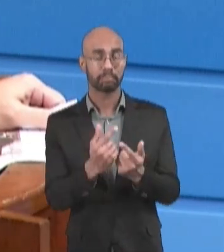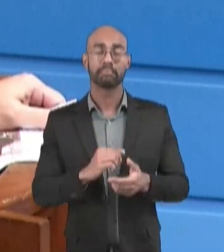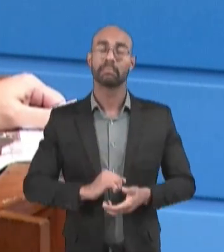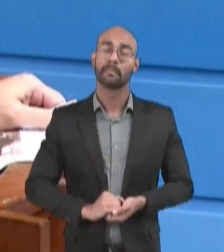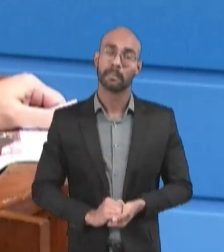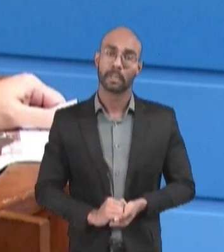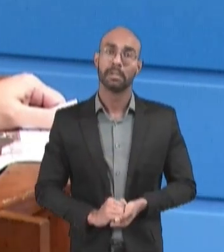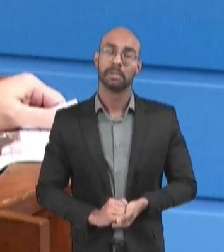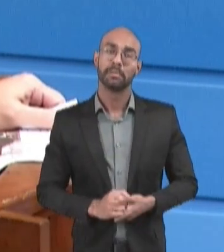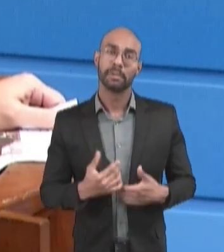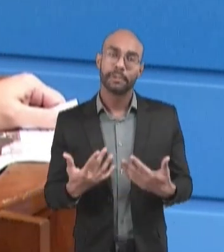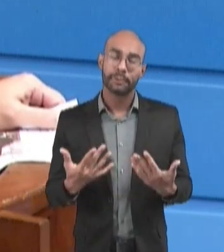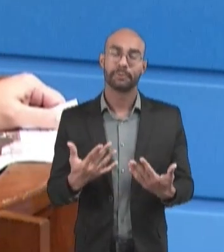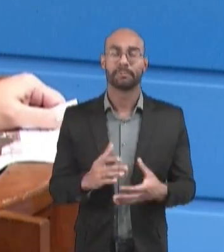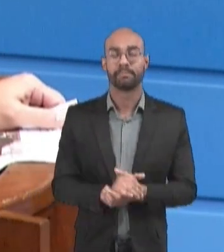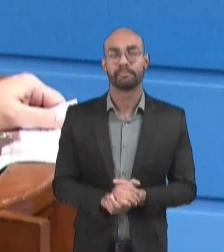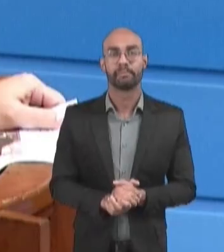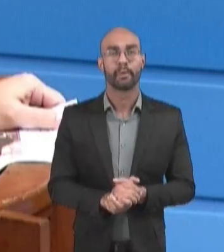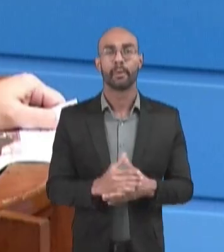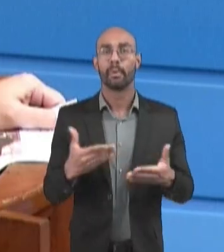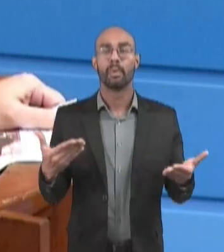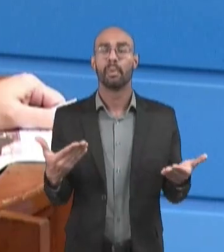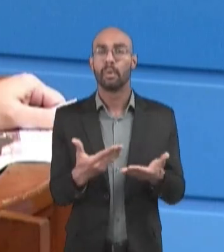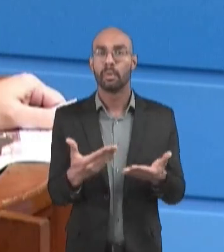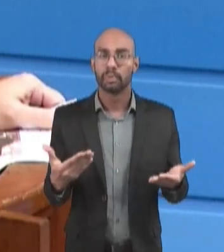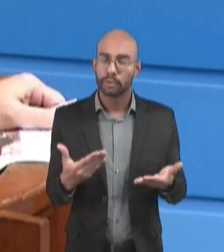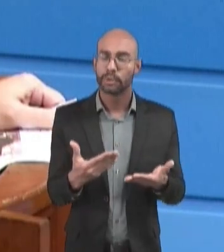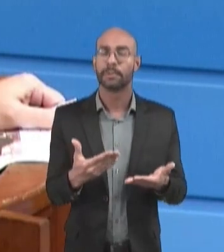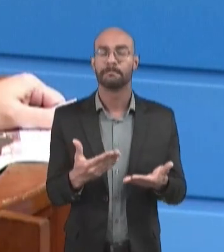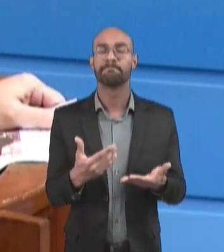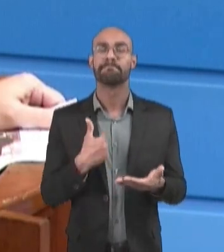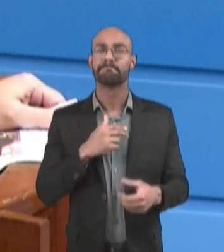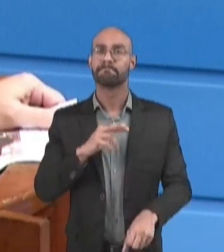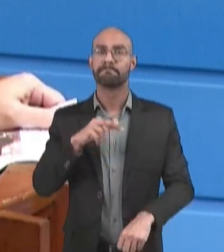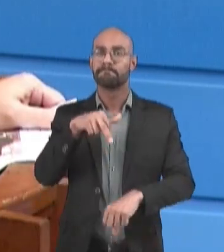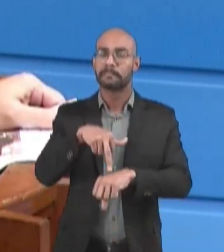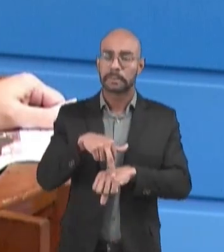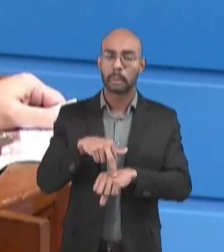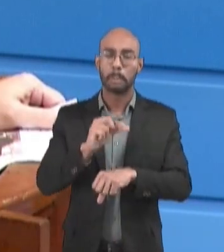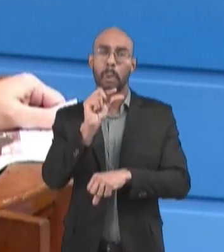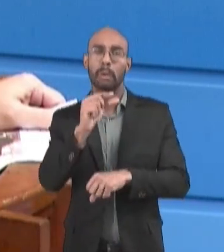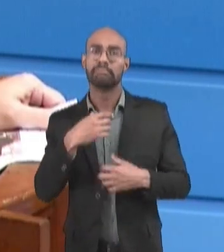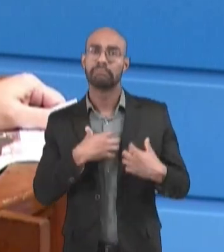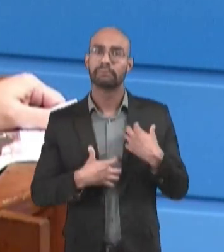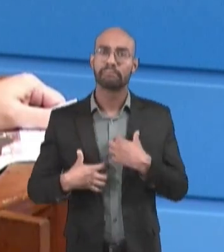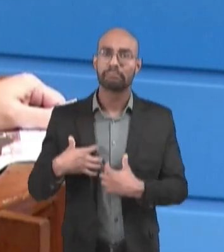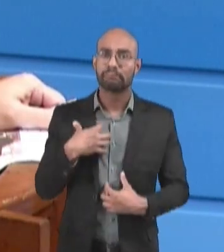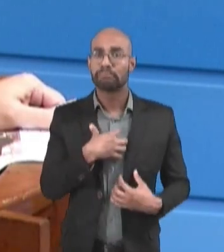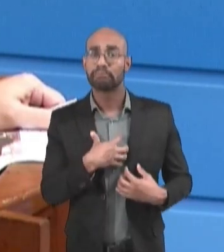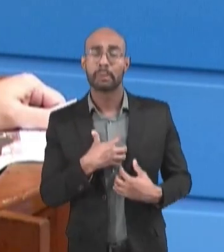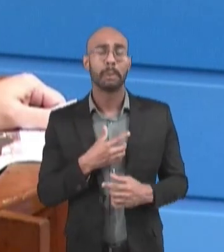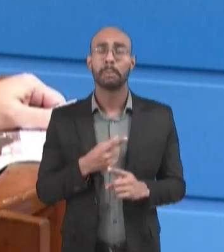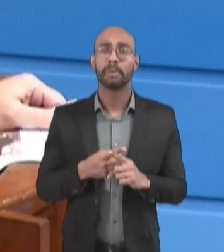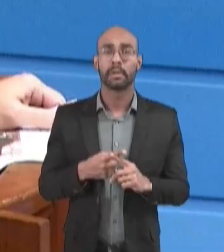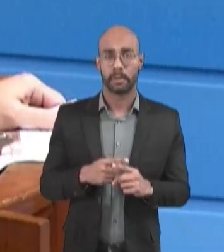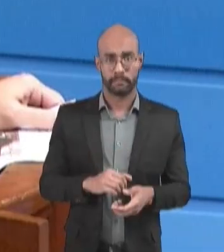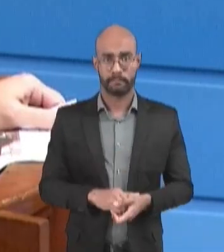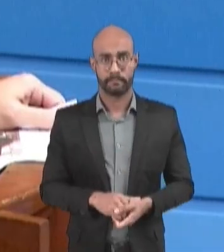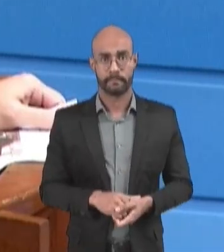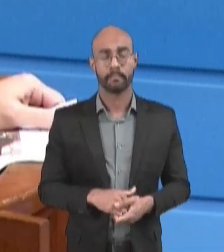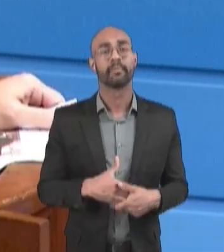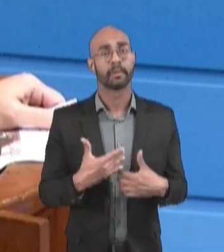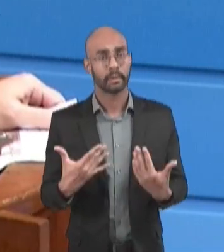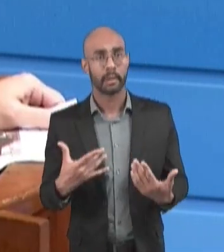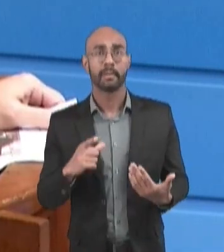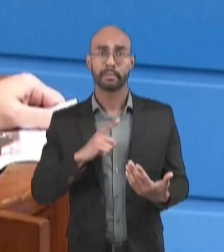e confesso que venho aqui hoje com uma certa frustração, pois